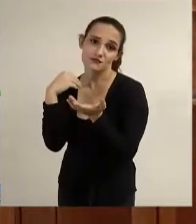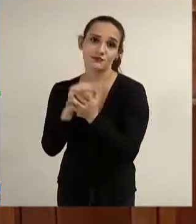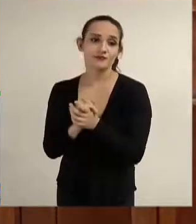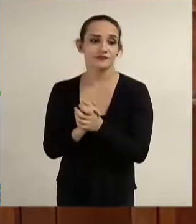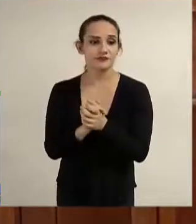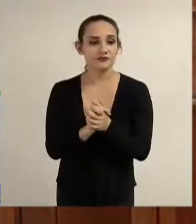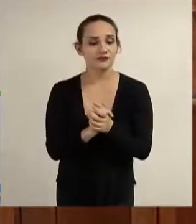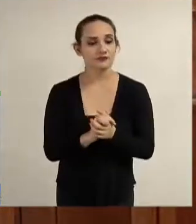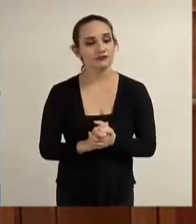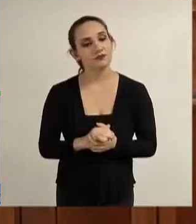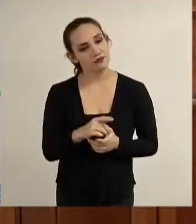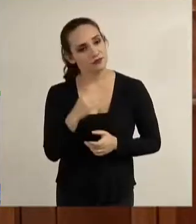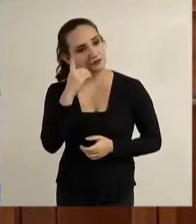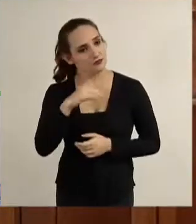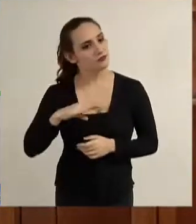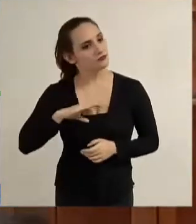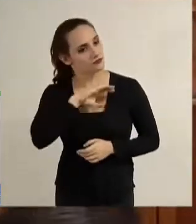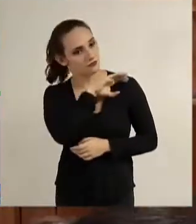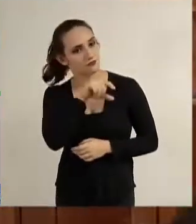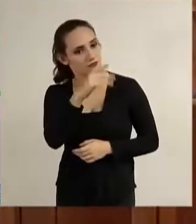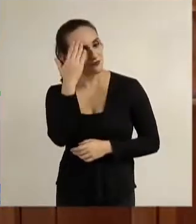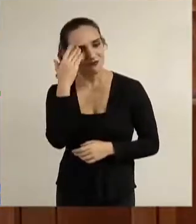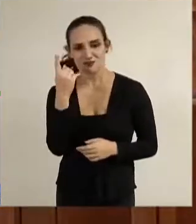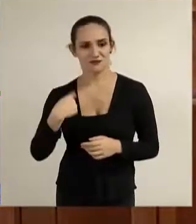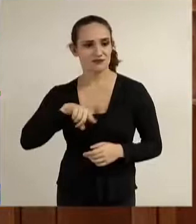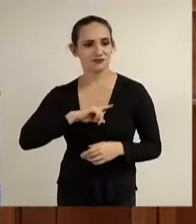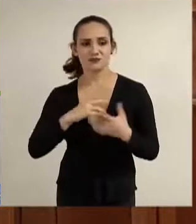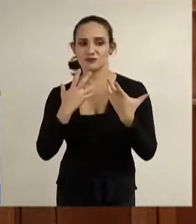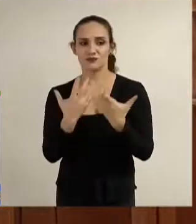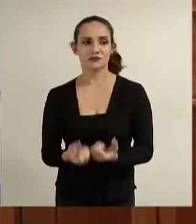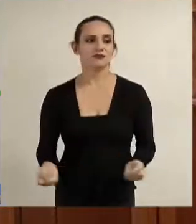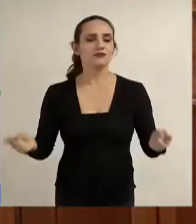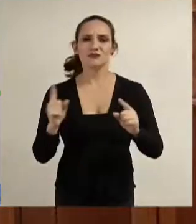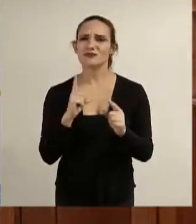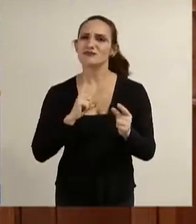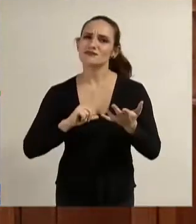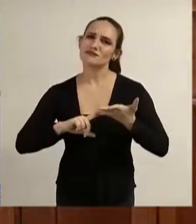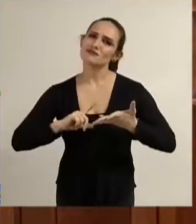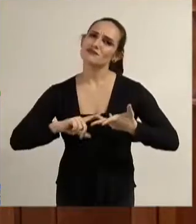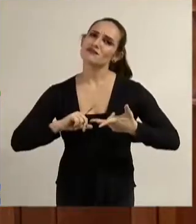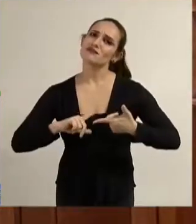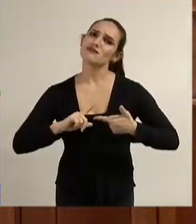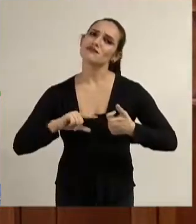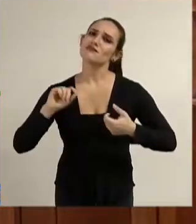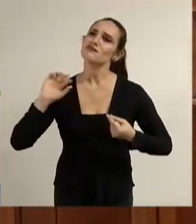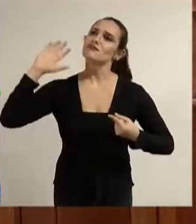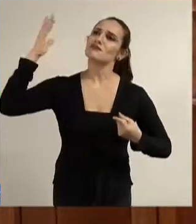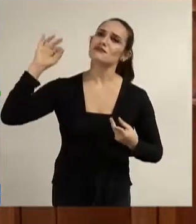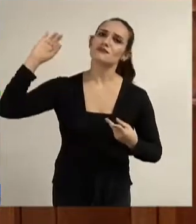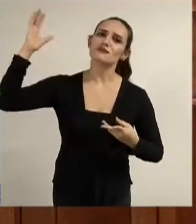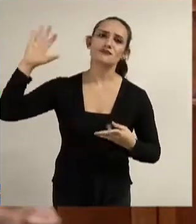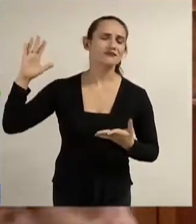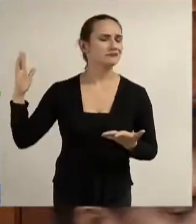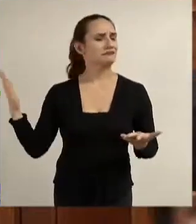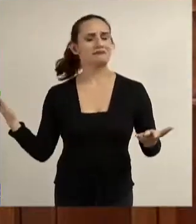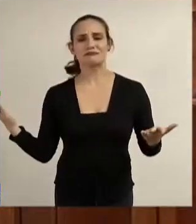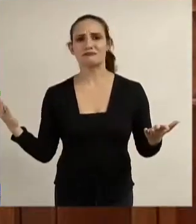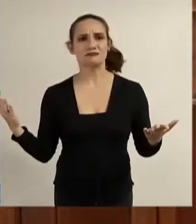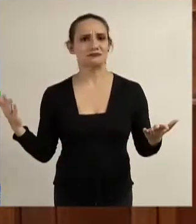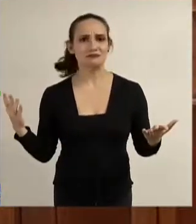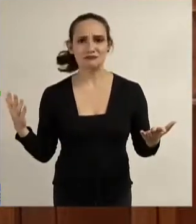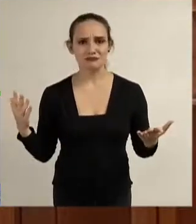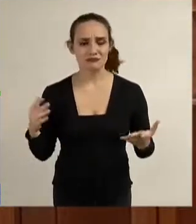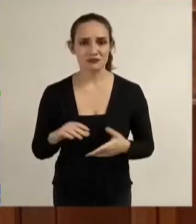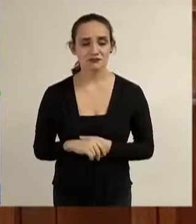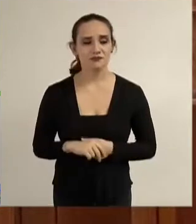Deputado Capitão Contar, é inadmissível tantos exemplos que a gente tem visto e, lamentavelmente, em que